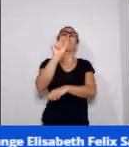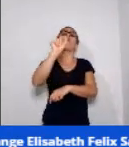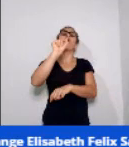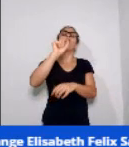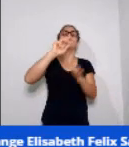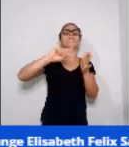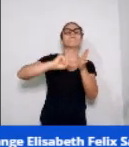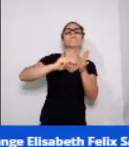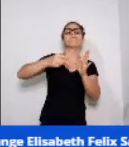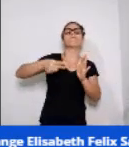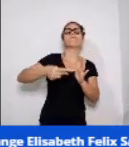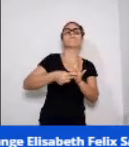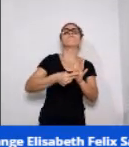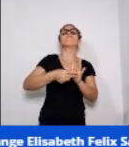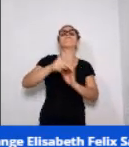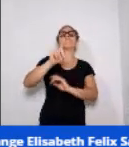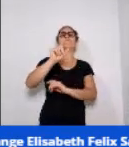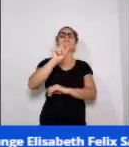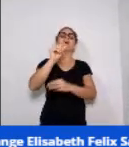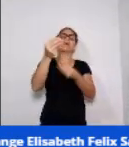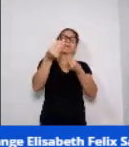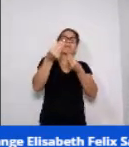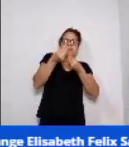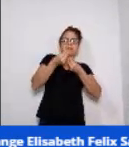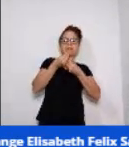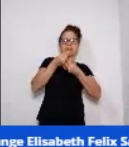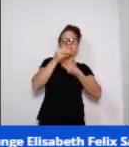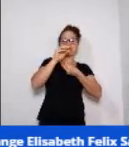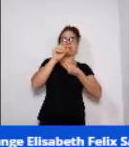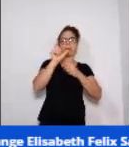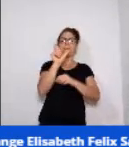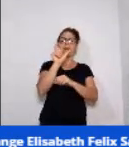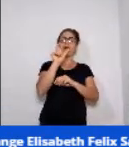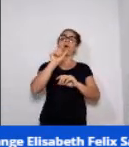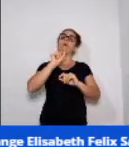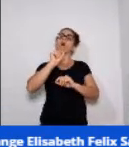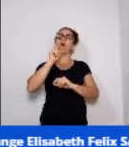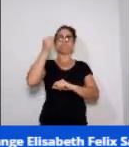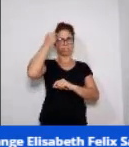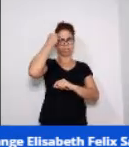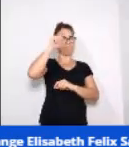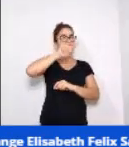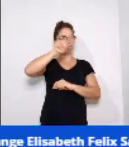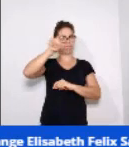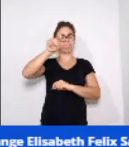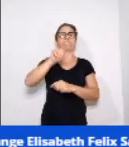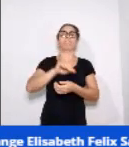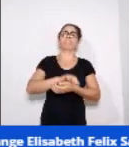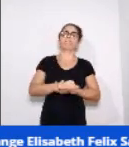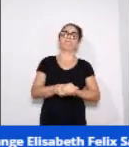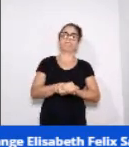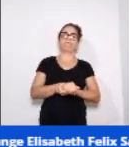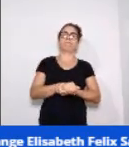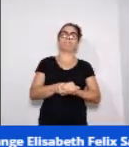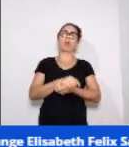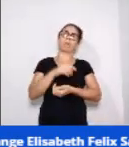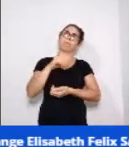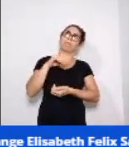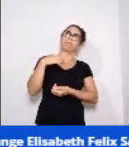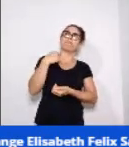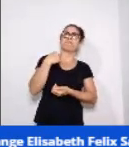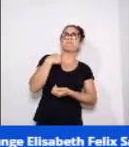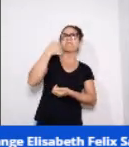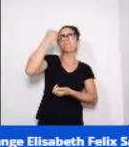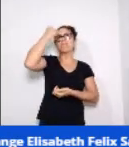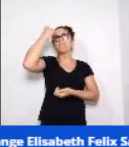significado ela traria para você? Vai pensando aí. Bom, eu pensei e